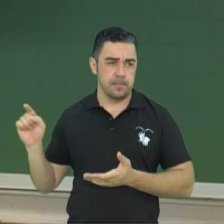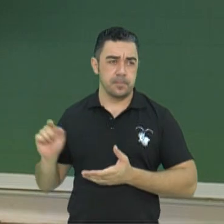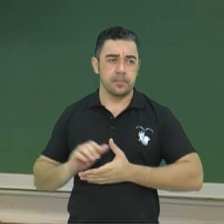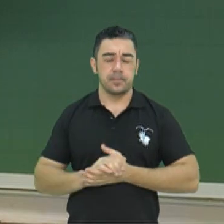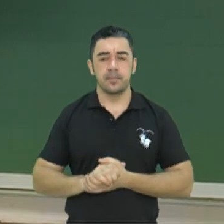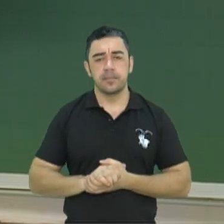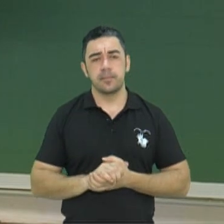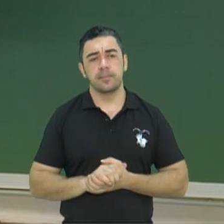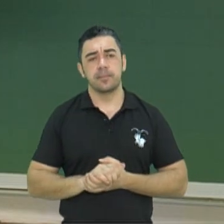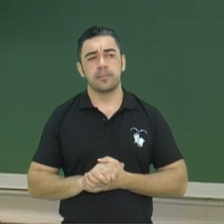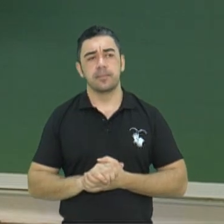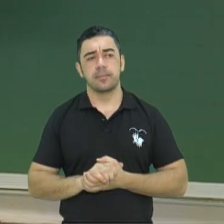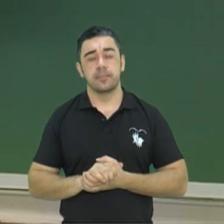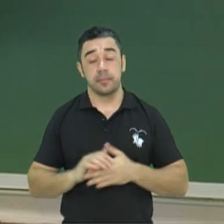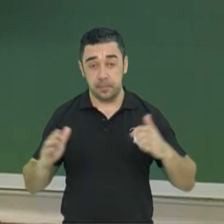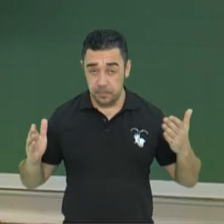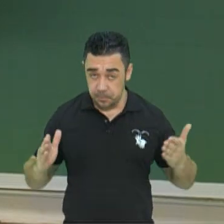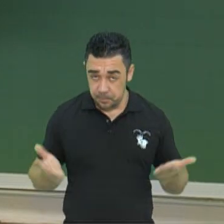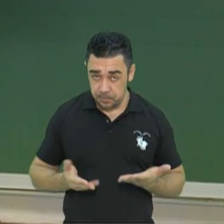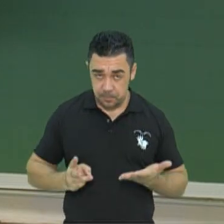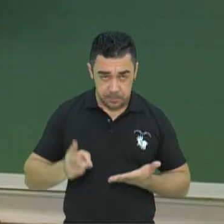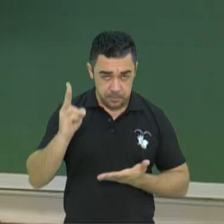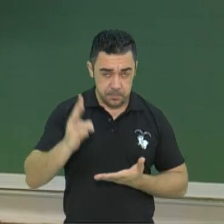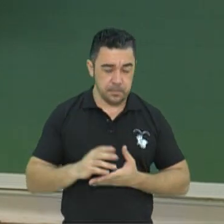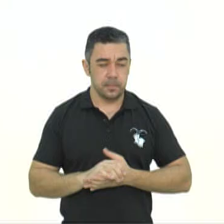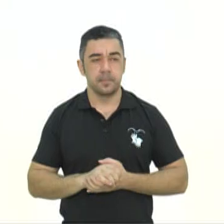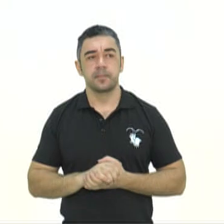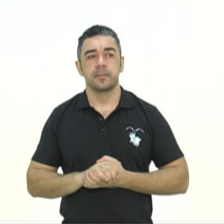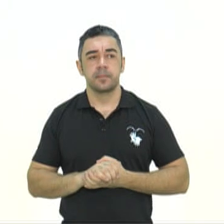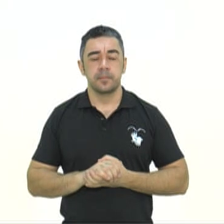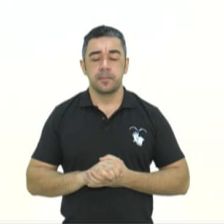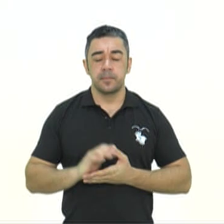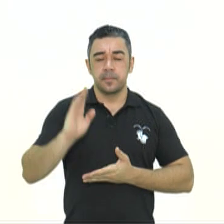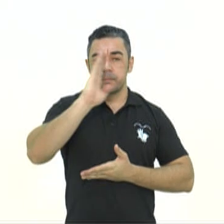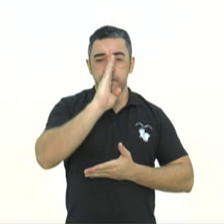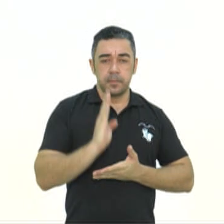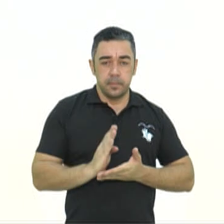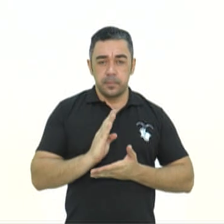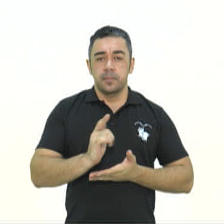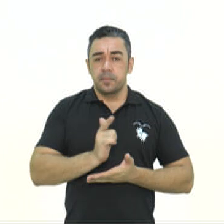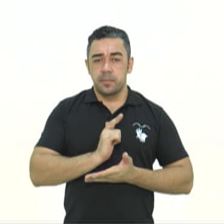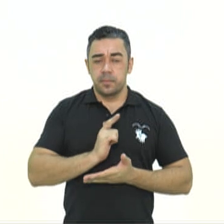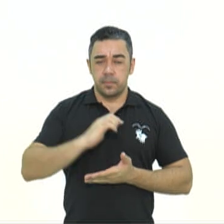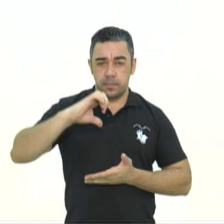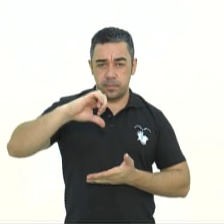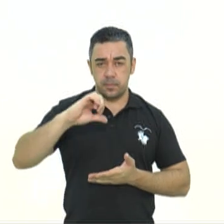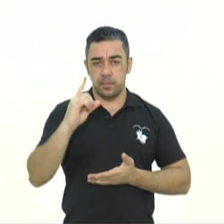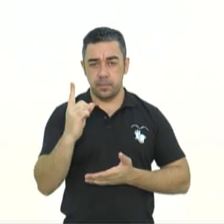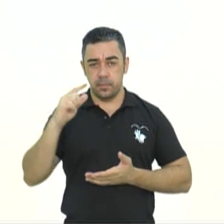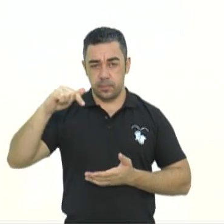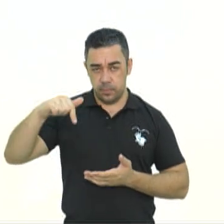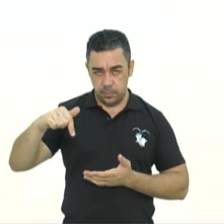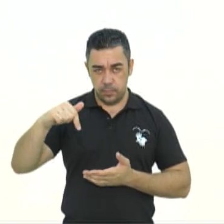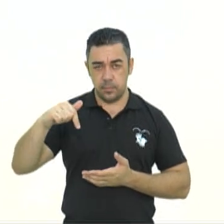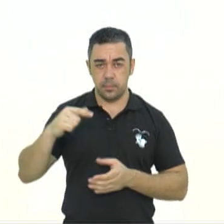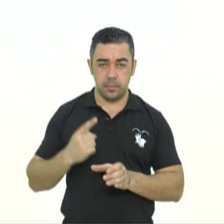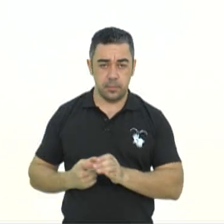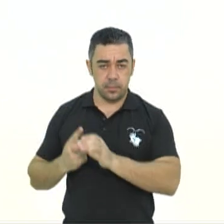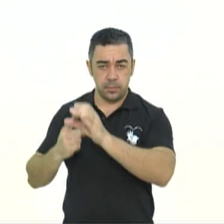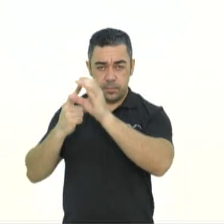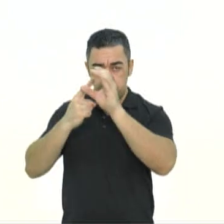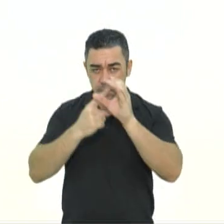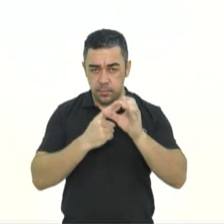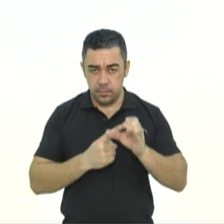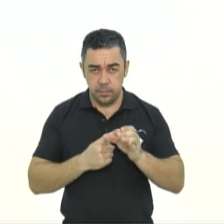atualização. Agora, seguindo, o Brasil tem 917 municípios em crise